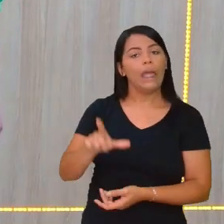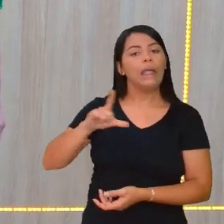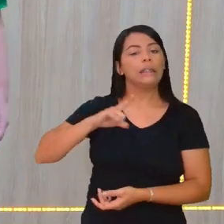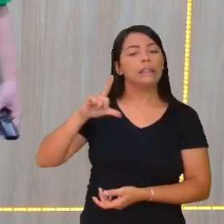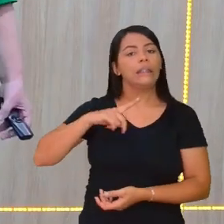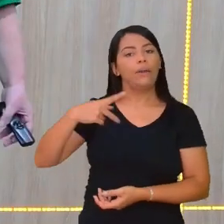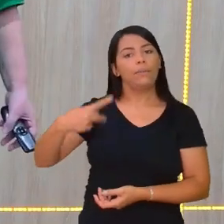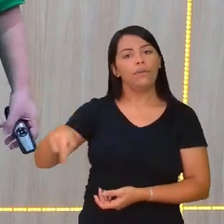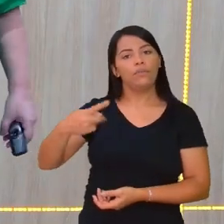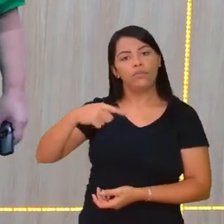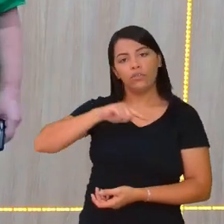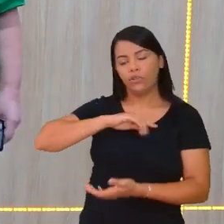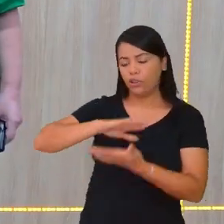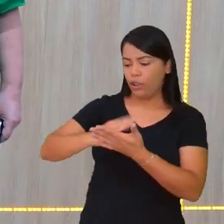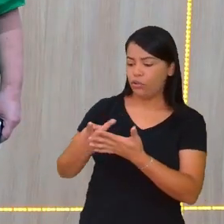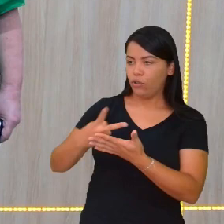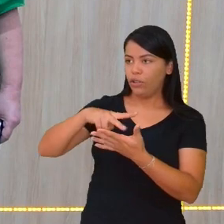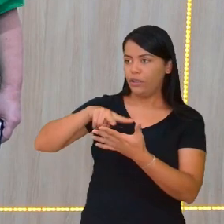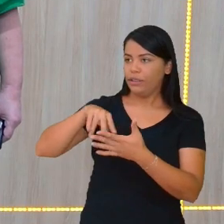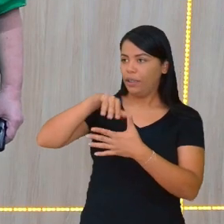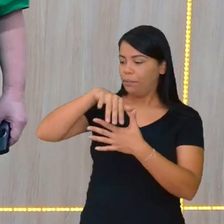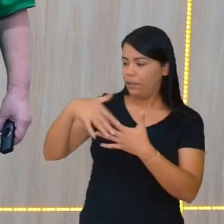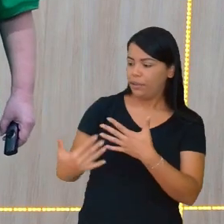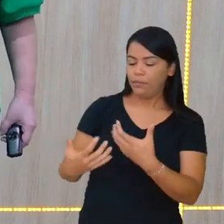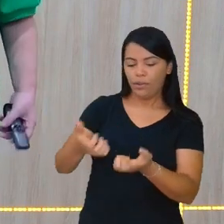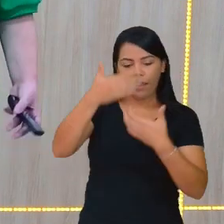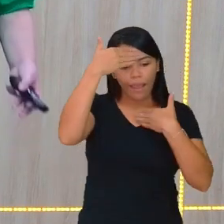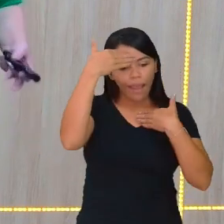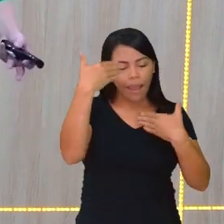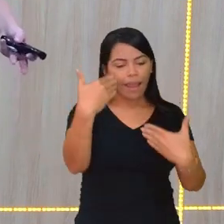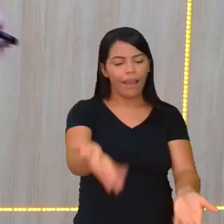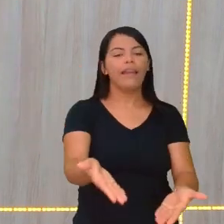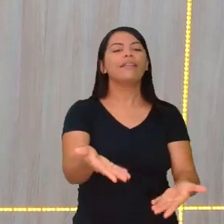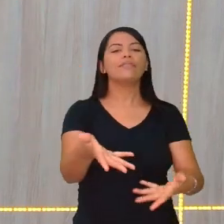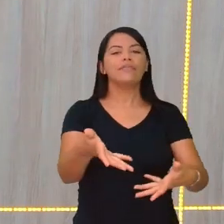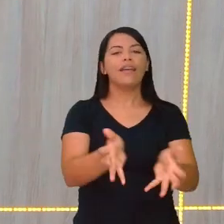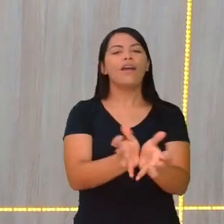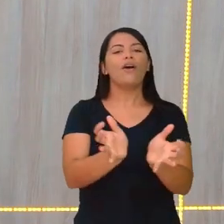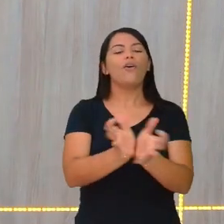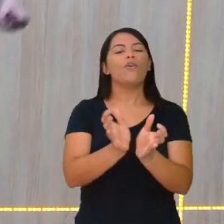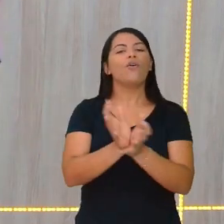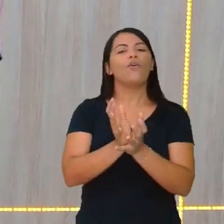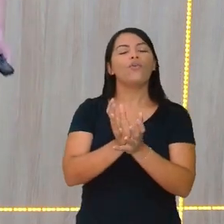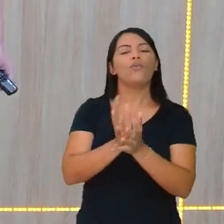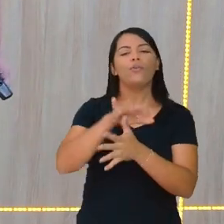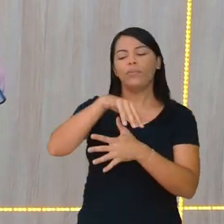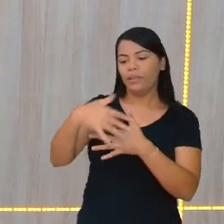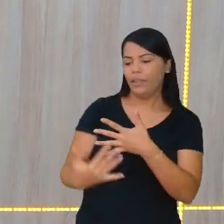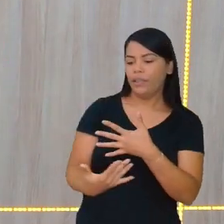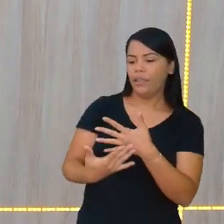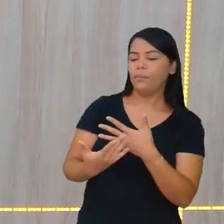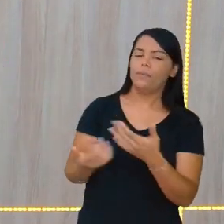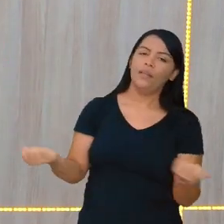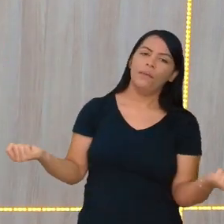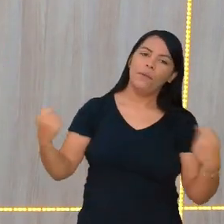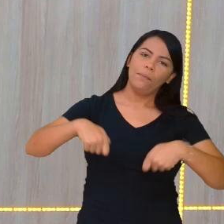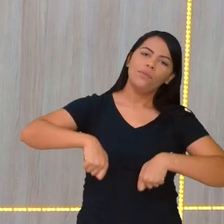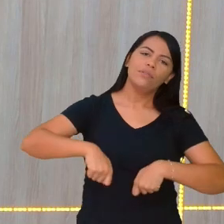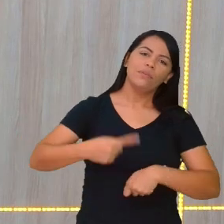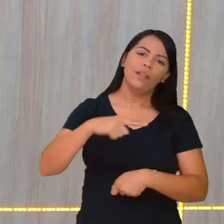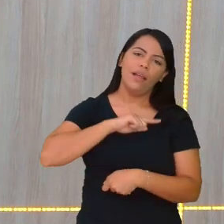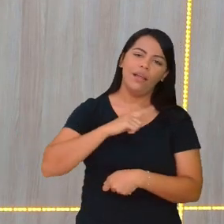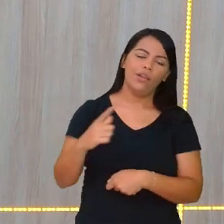nós temos aqui a equipe de Libras, que eu agradeço muito, para permitir que essa aula seja mais acessível